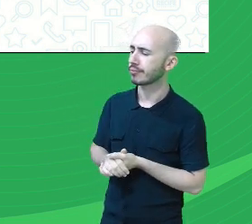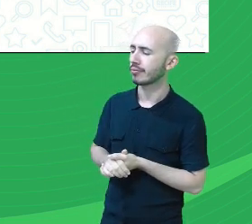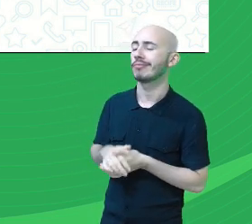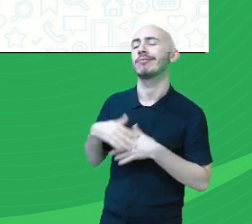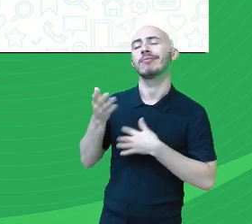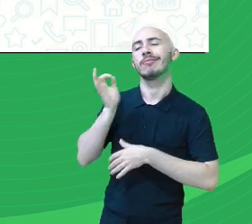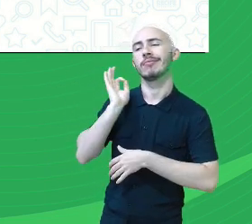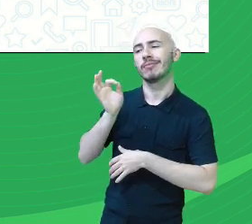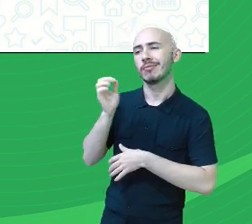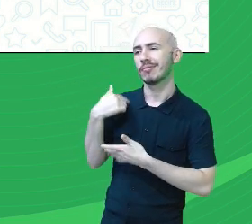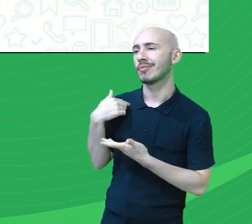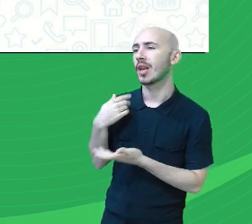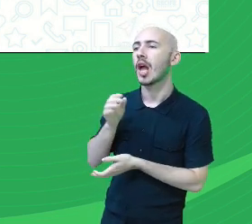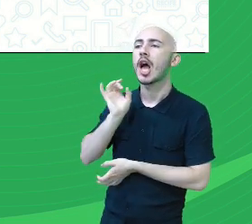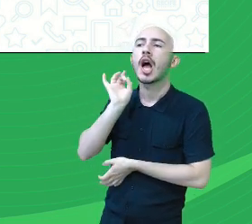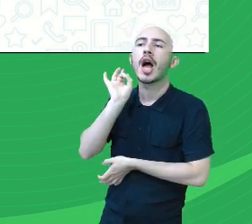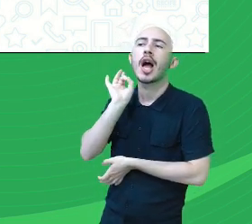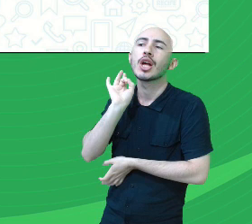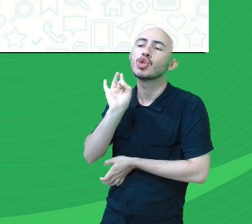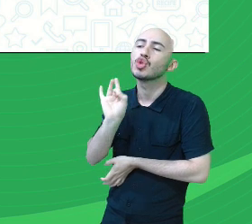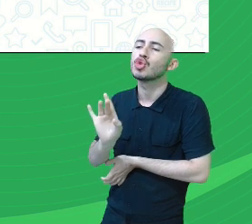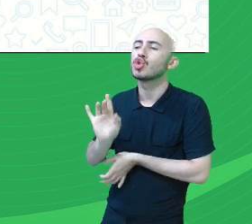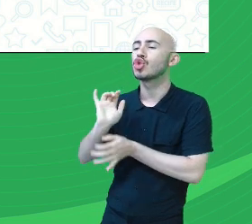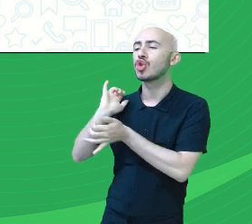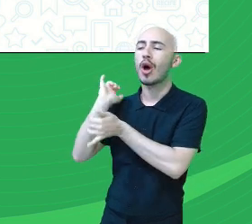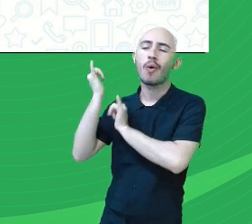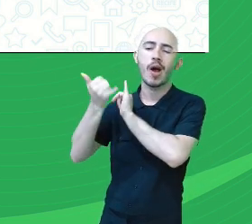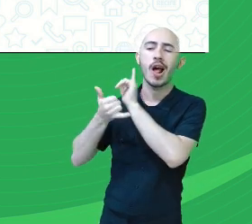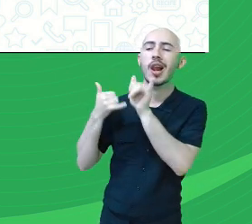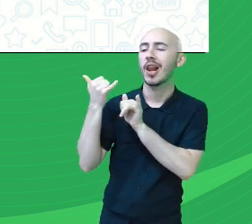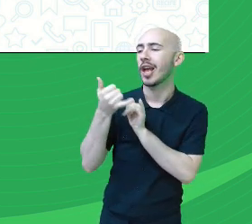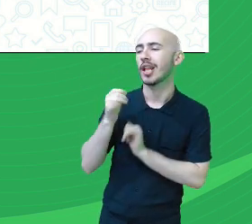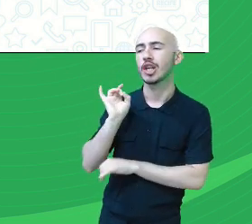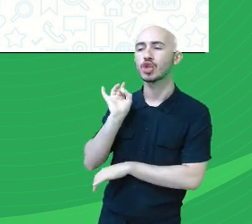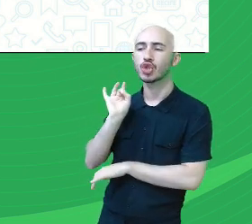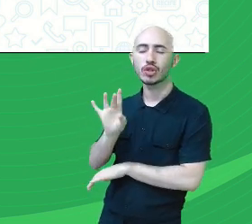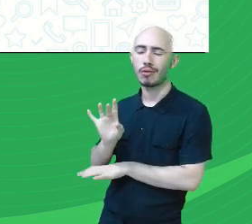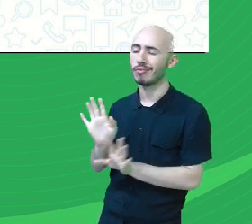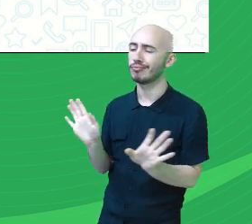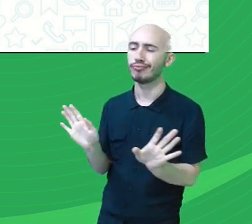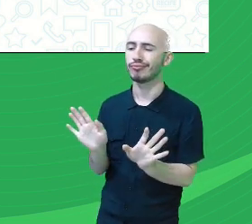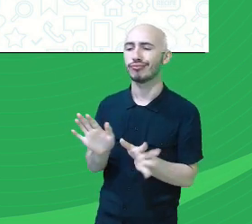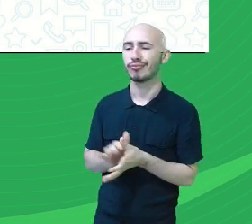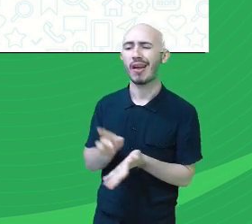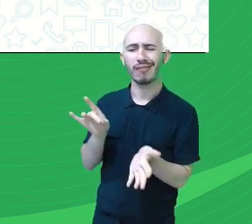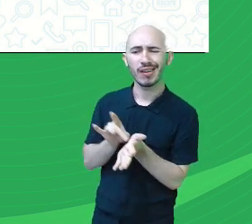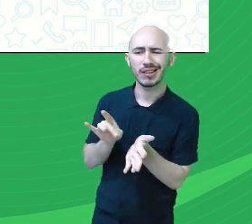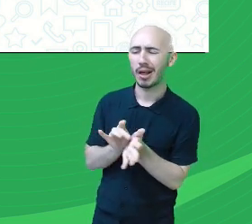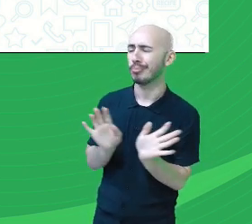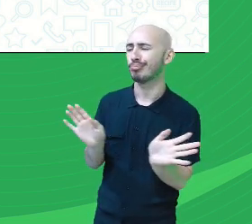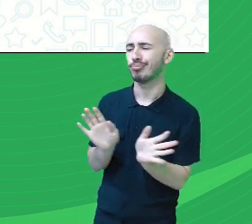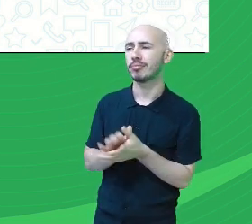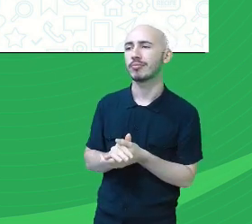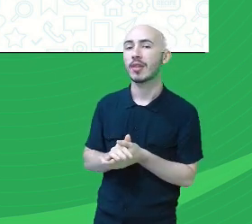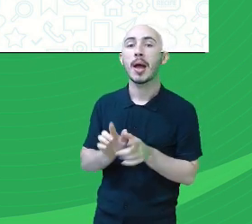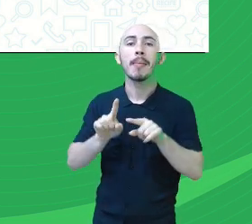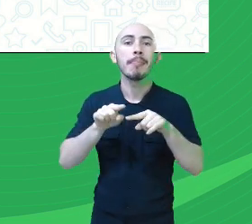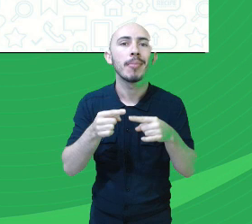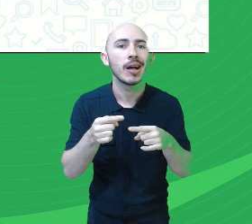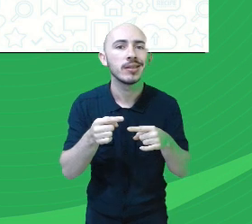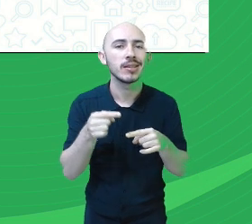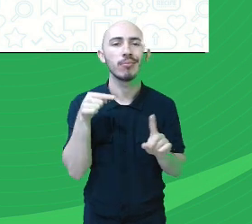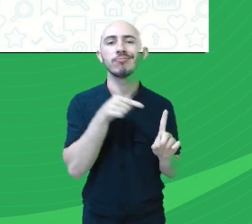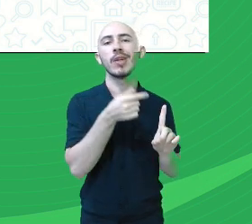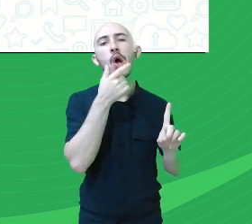ah, isso é apenas uma lenda. Só que ele não sabia de um